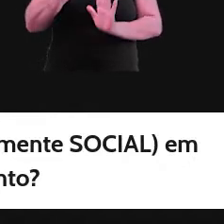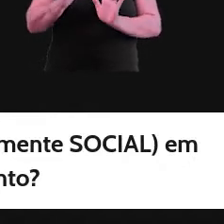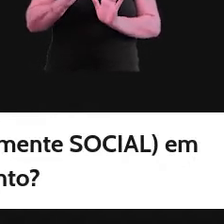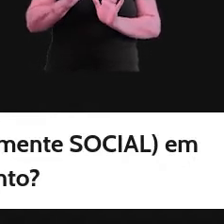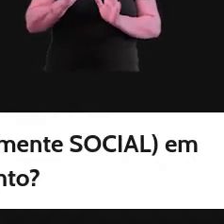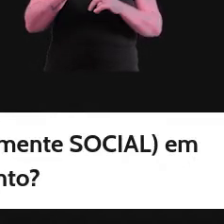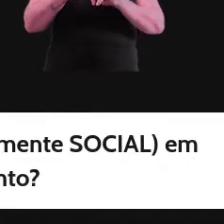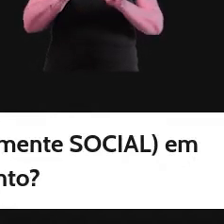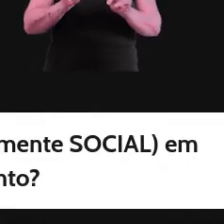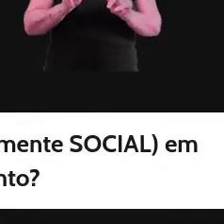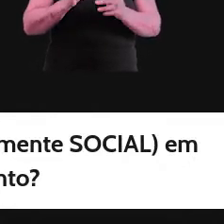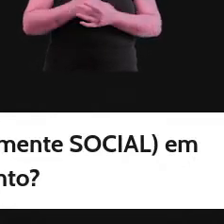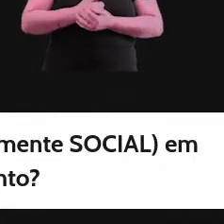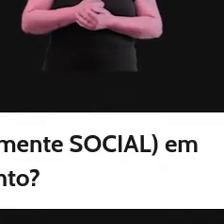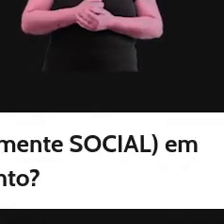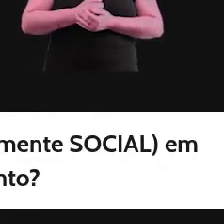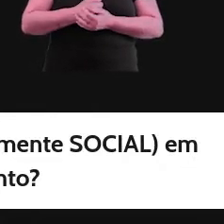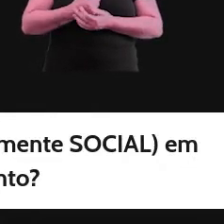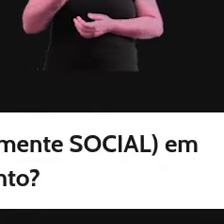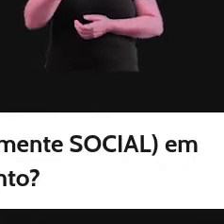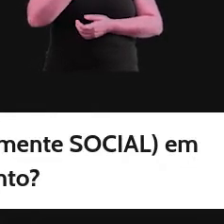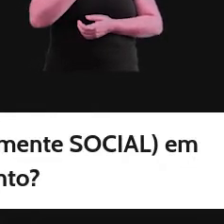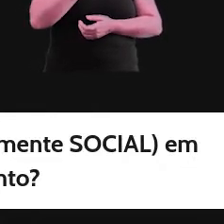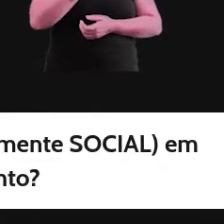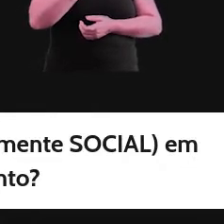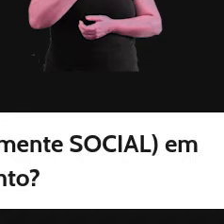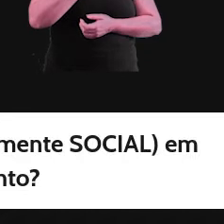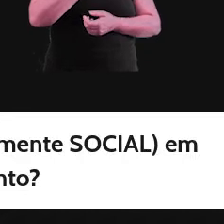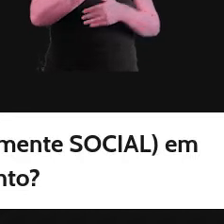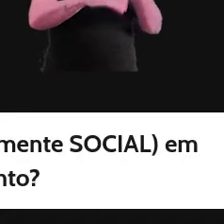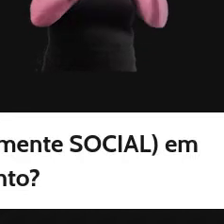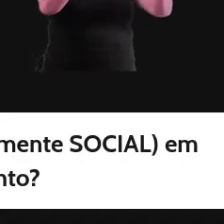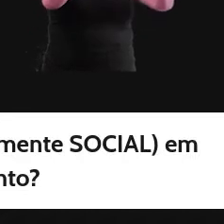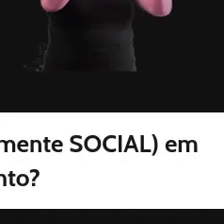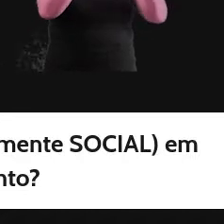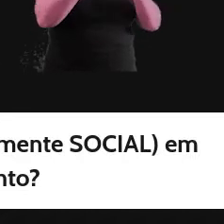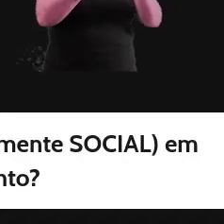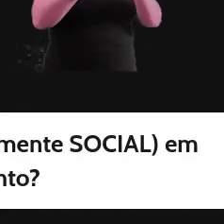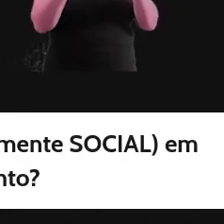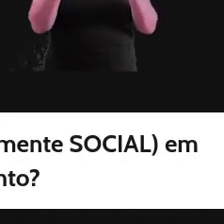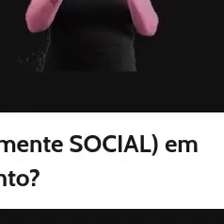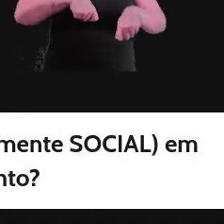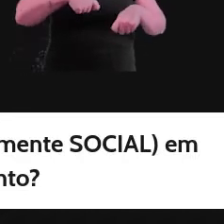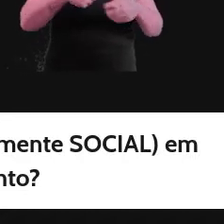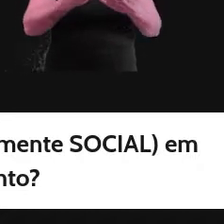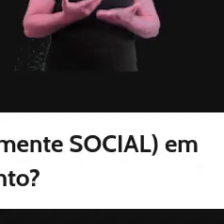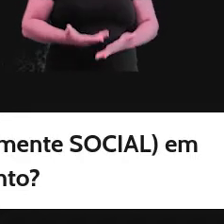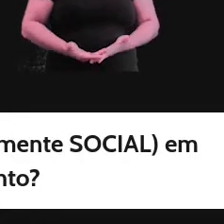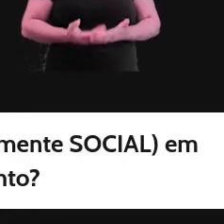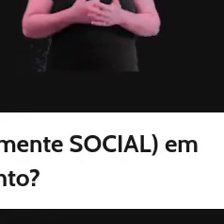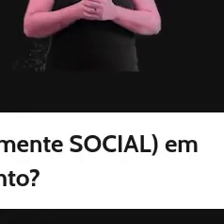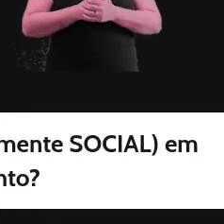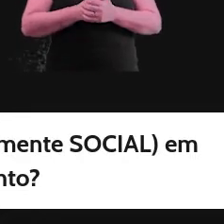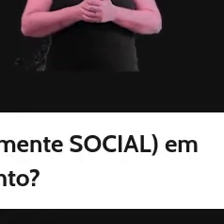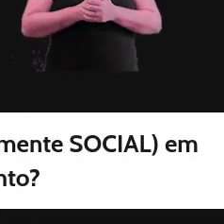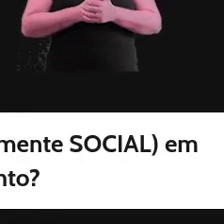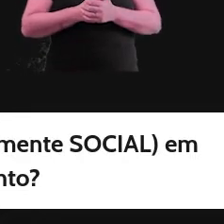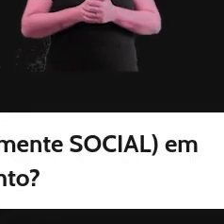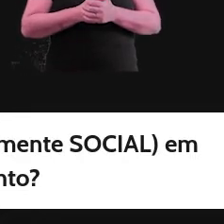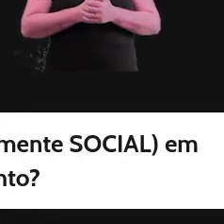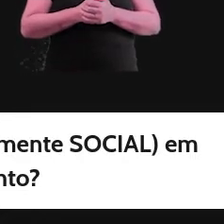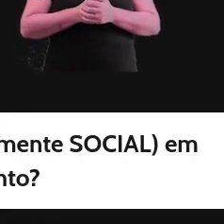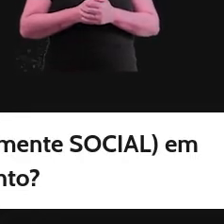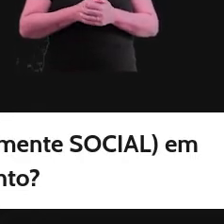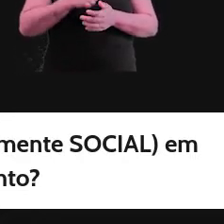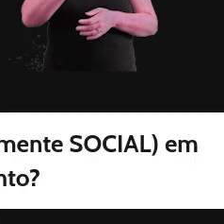né, mas sempre desenvolveu uma exposição acessível e sempre teve uma coordenadora do setor do SAI, né, do